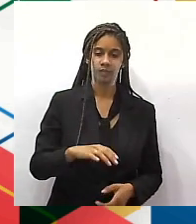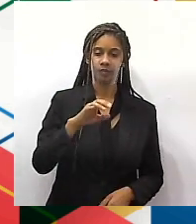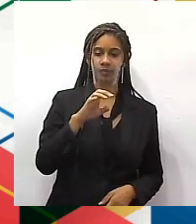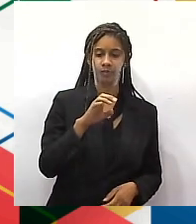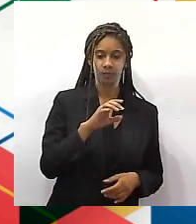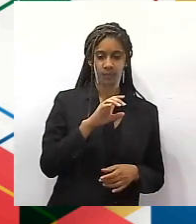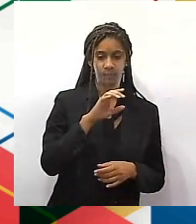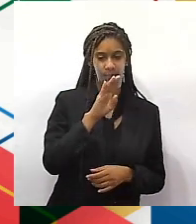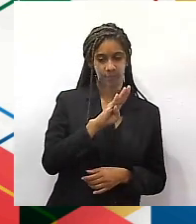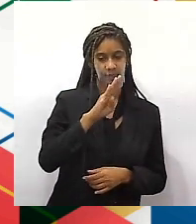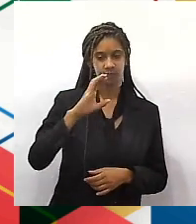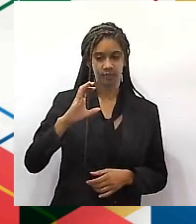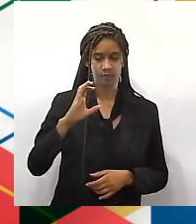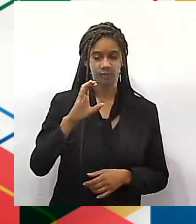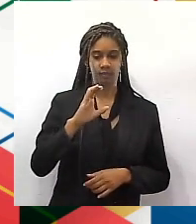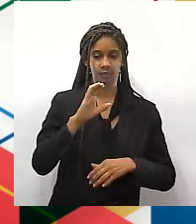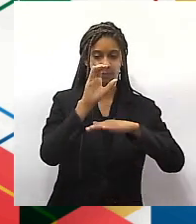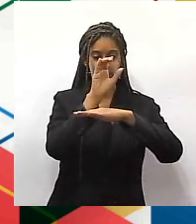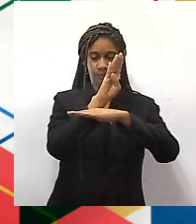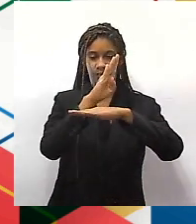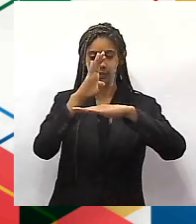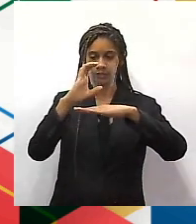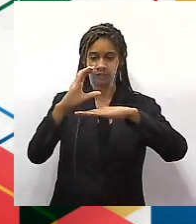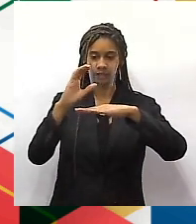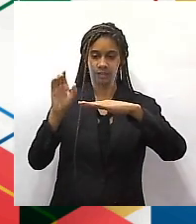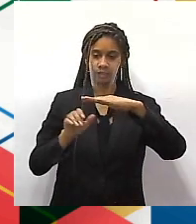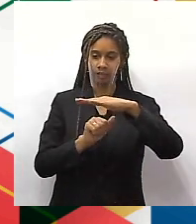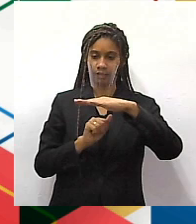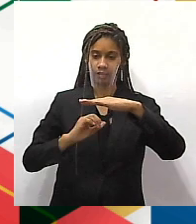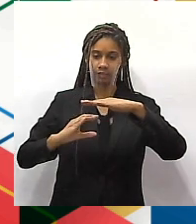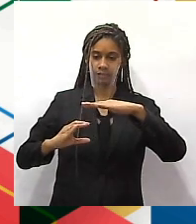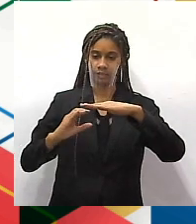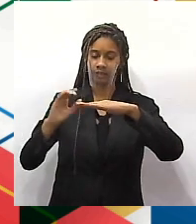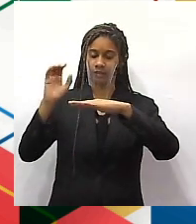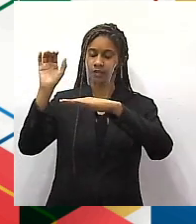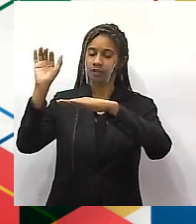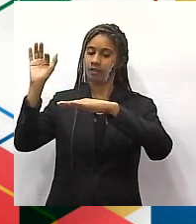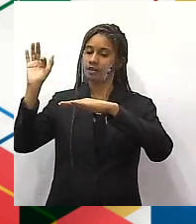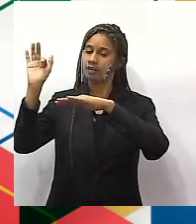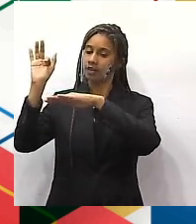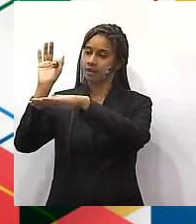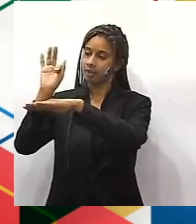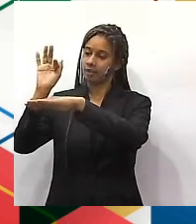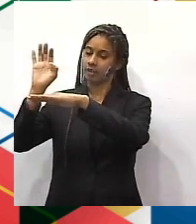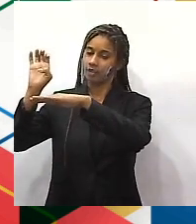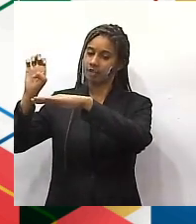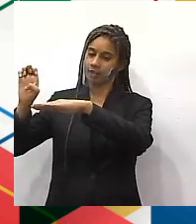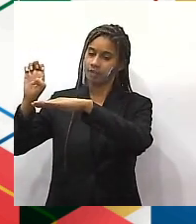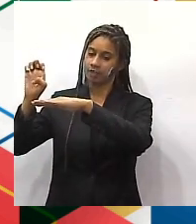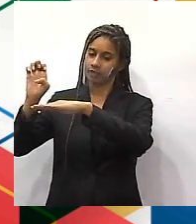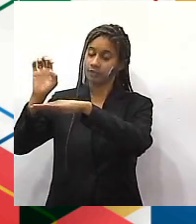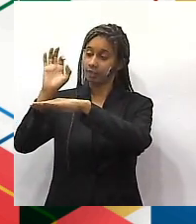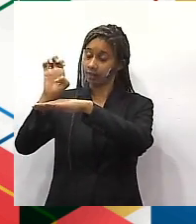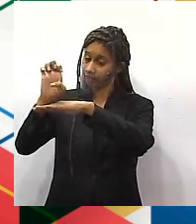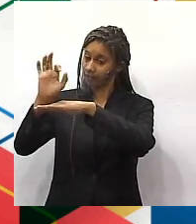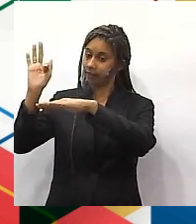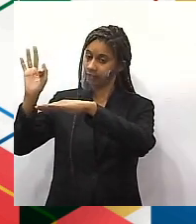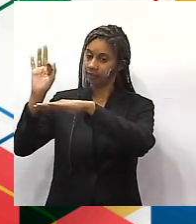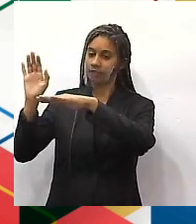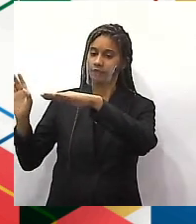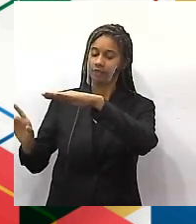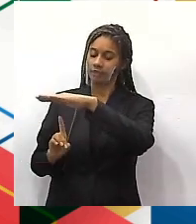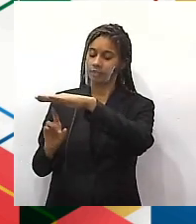e DE, EF para DF, sempre respeitando a ordem